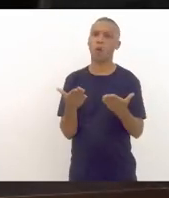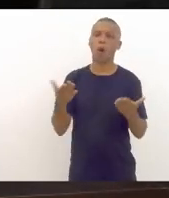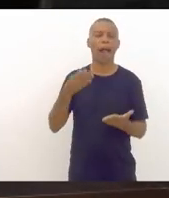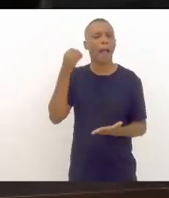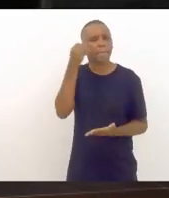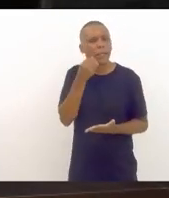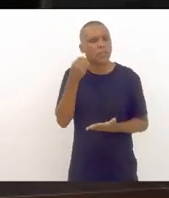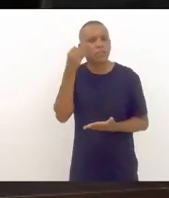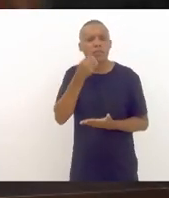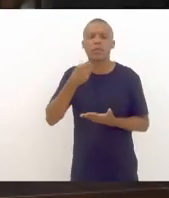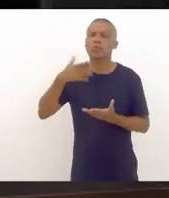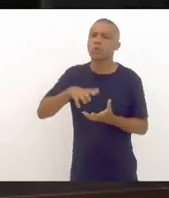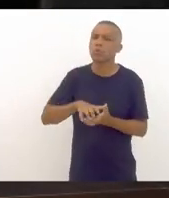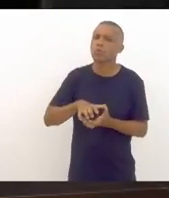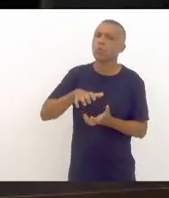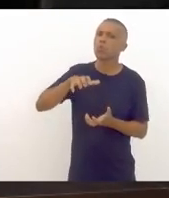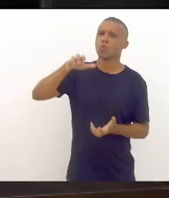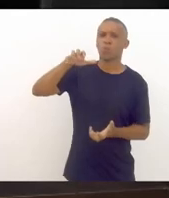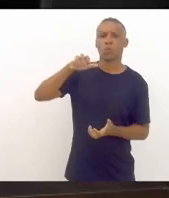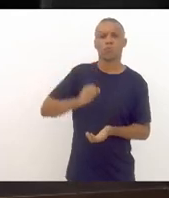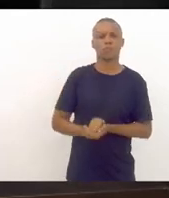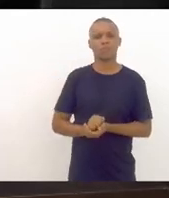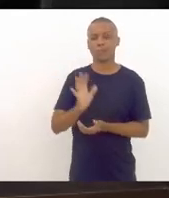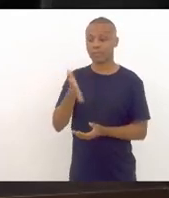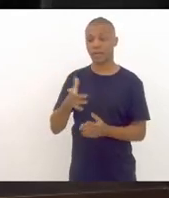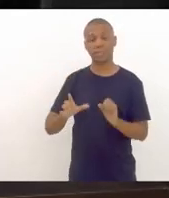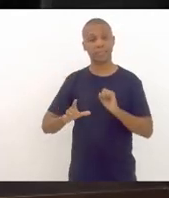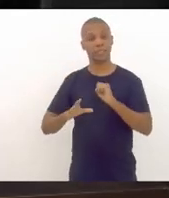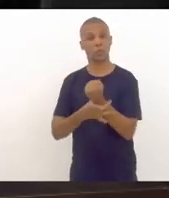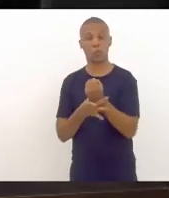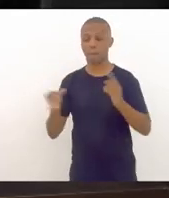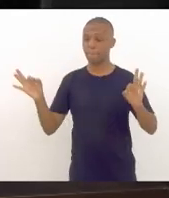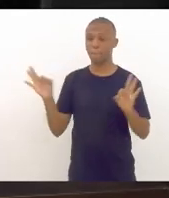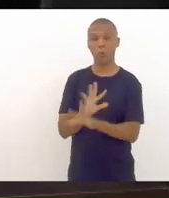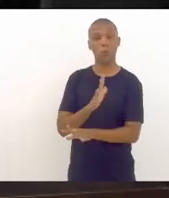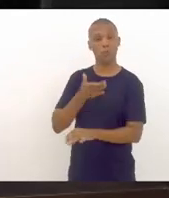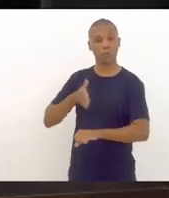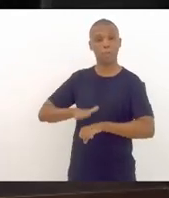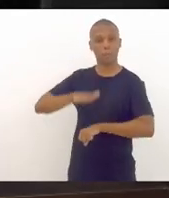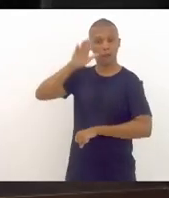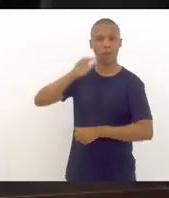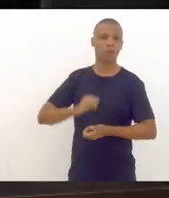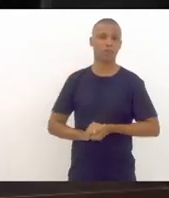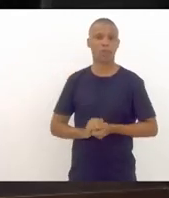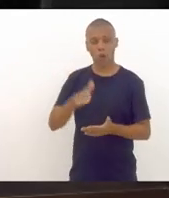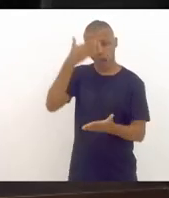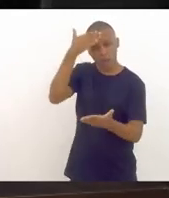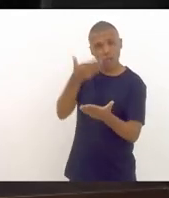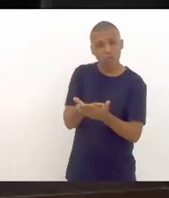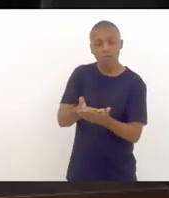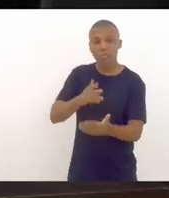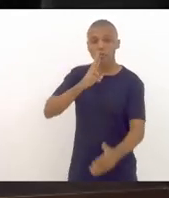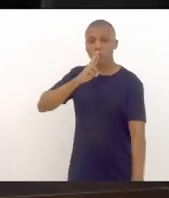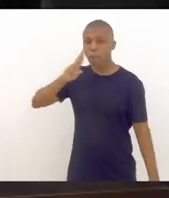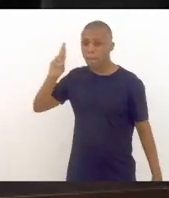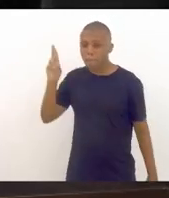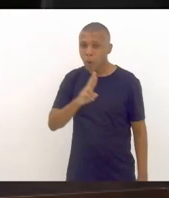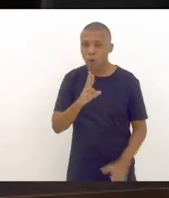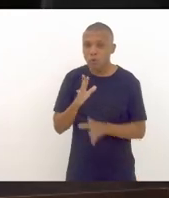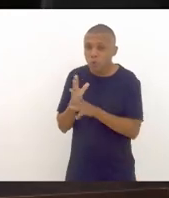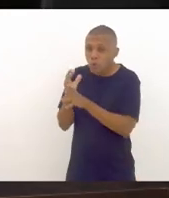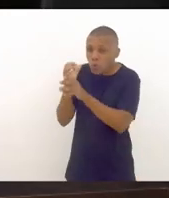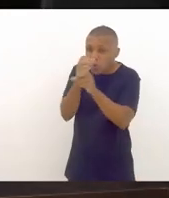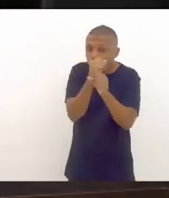experiente, ainda mais preparado, e eu acredito que o resultado dessas